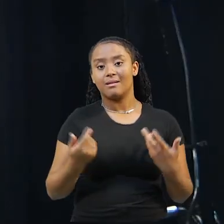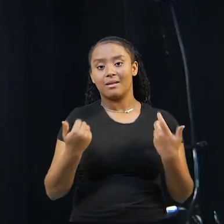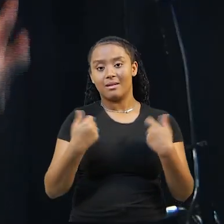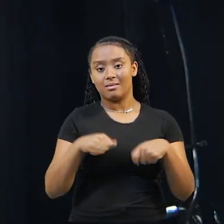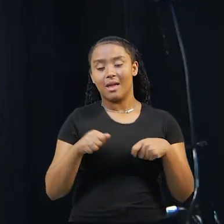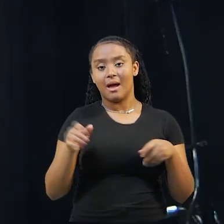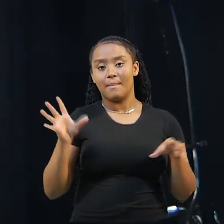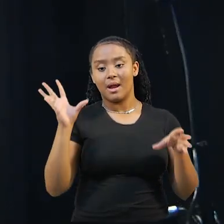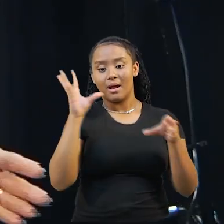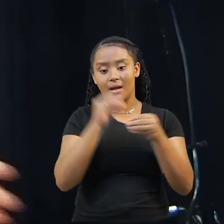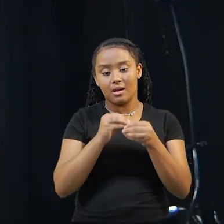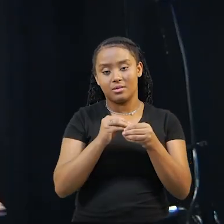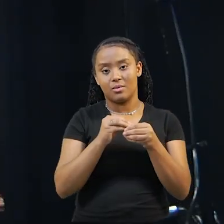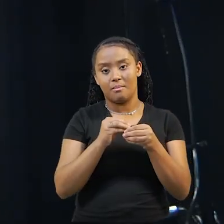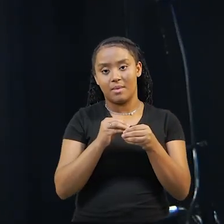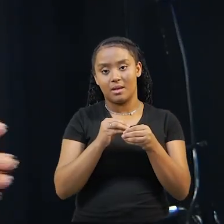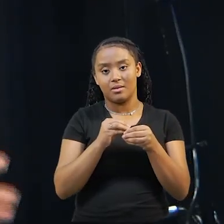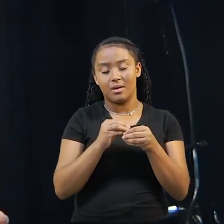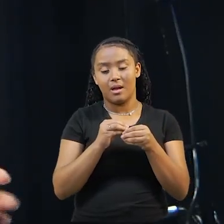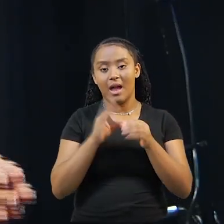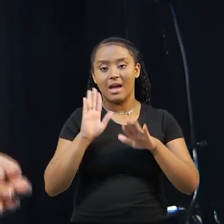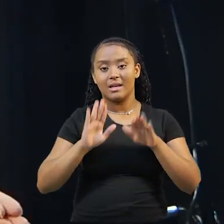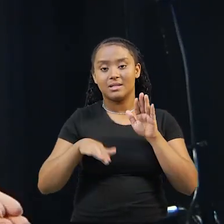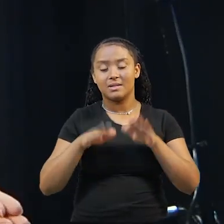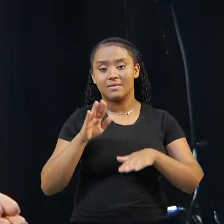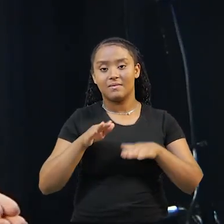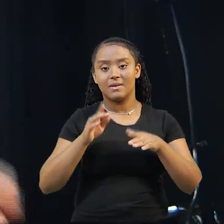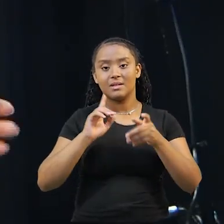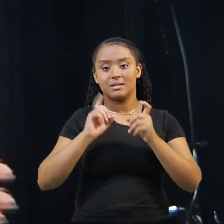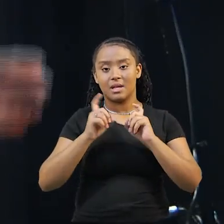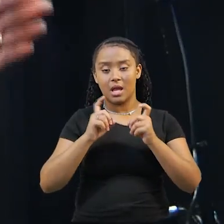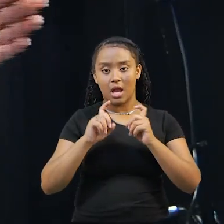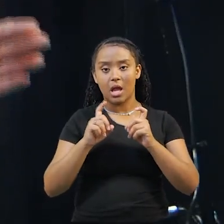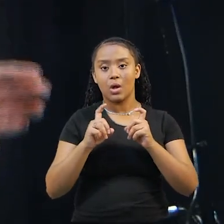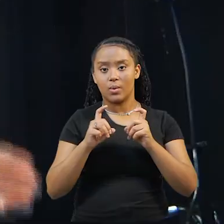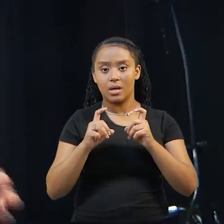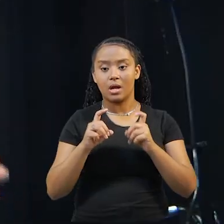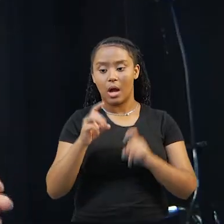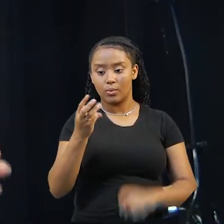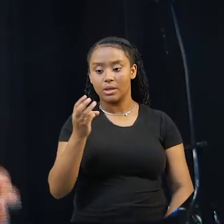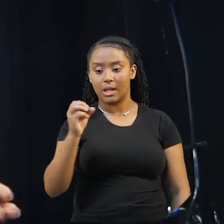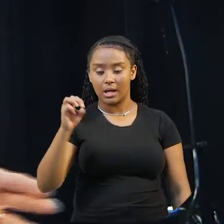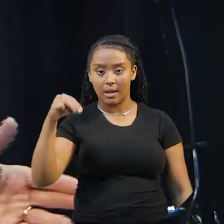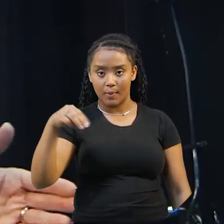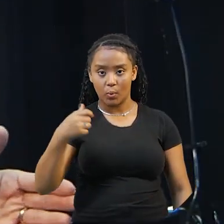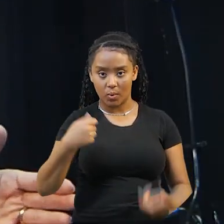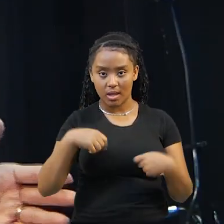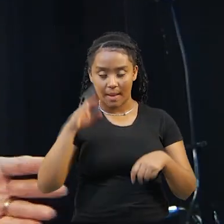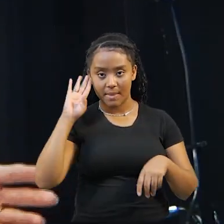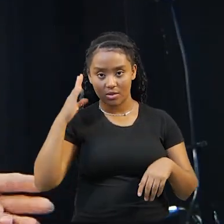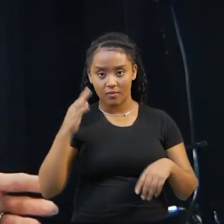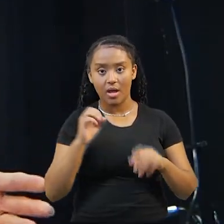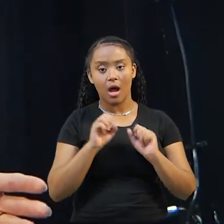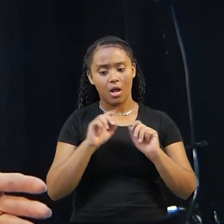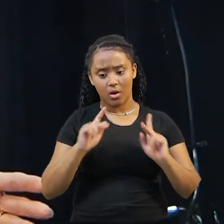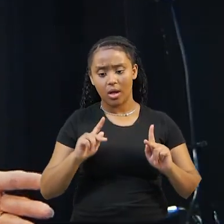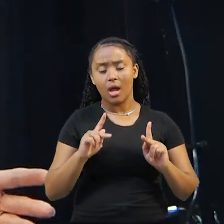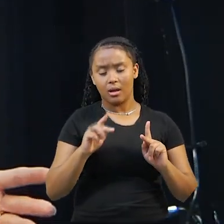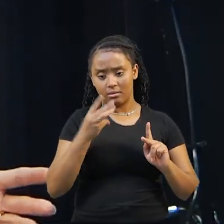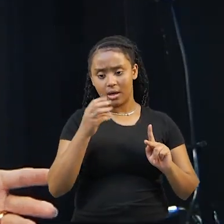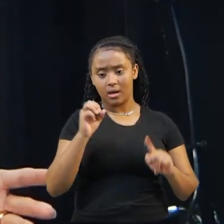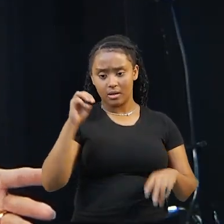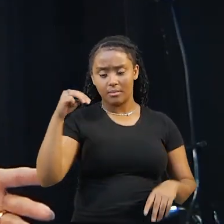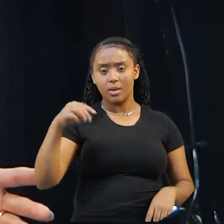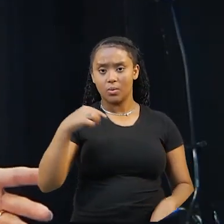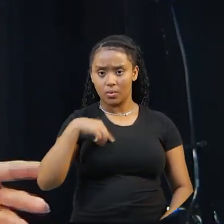tem, né, que podem ser com temas que podem ser resolvidos em meia hora. As minhas reuniões duram meia hora, elas não duram 2 horas para as pessoas